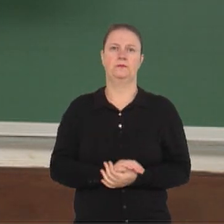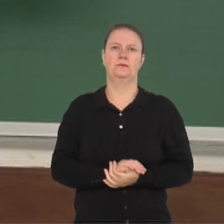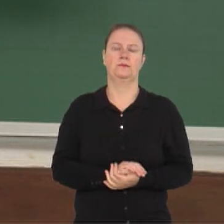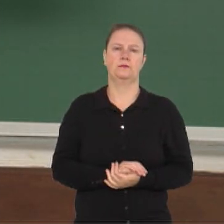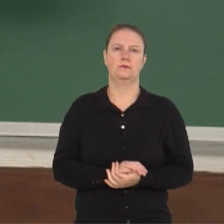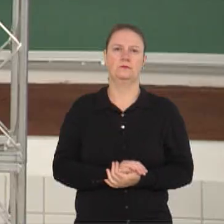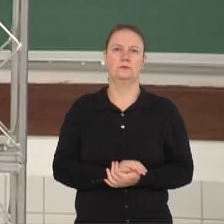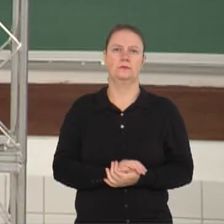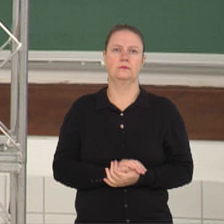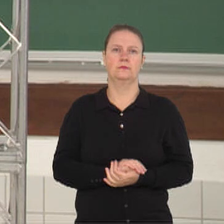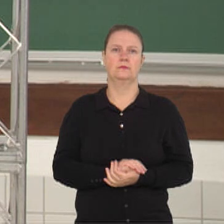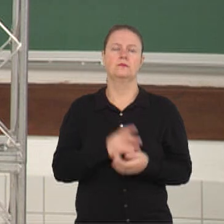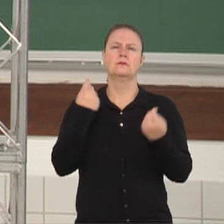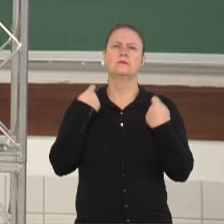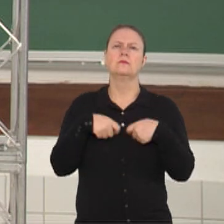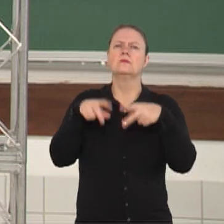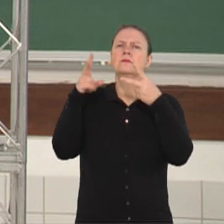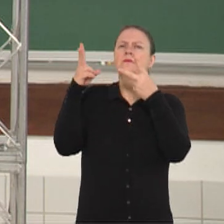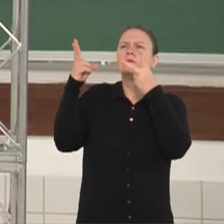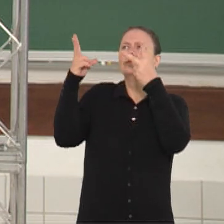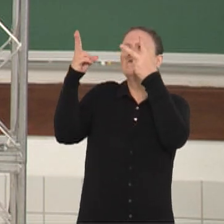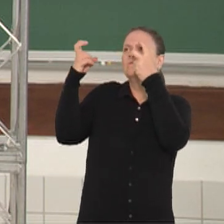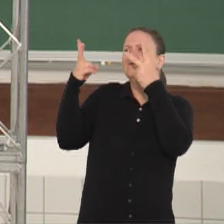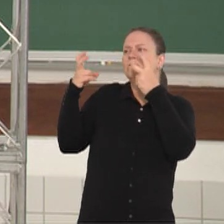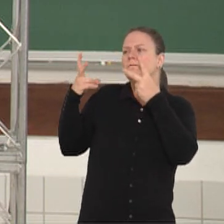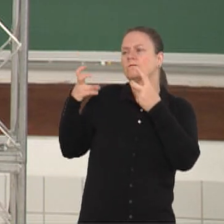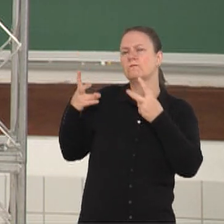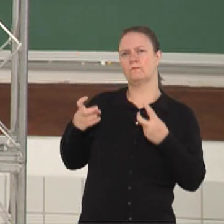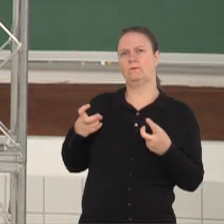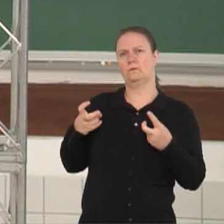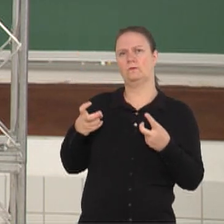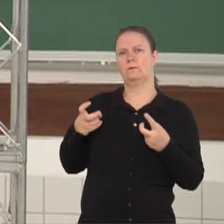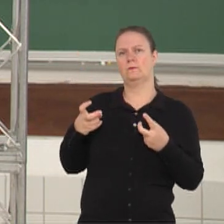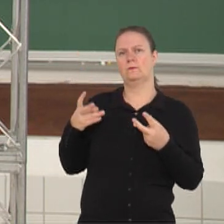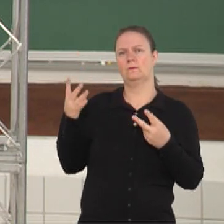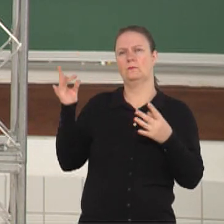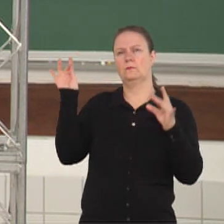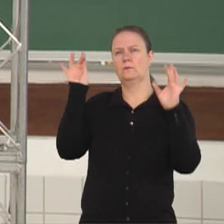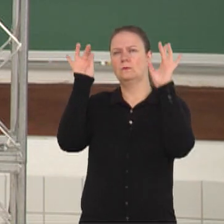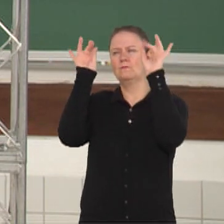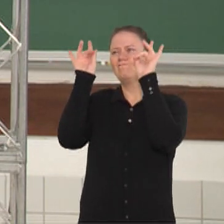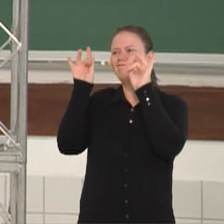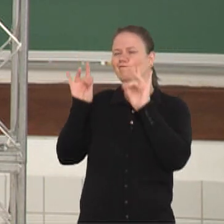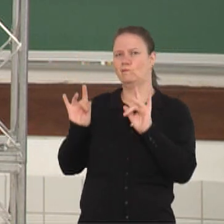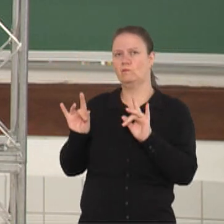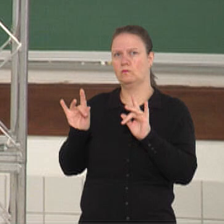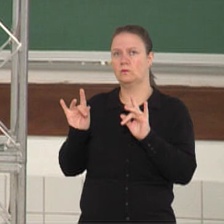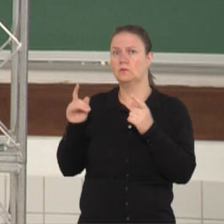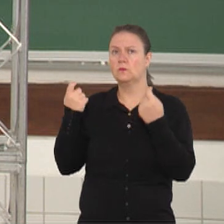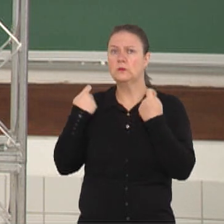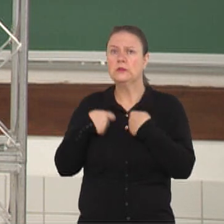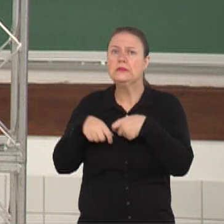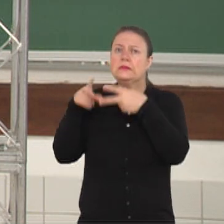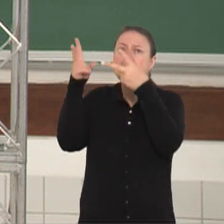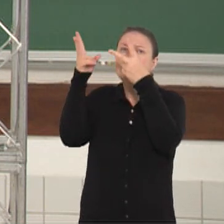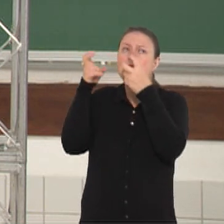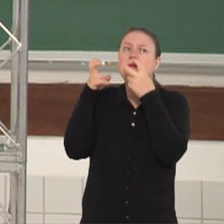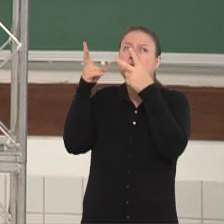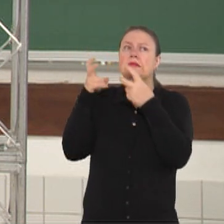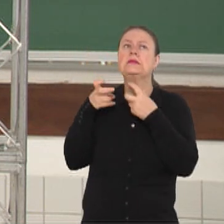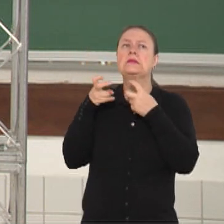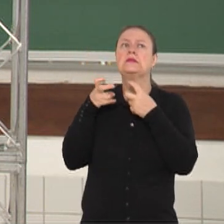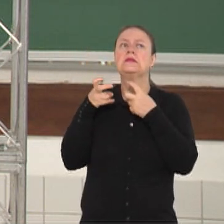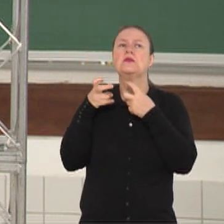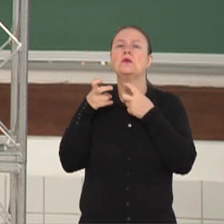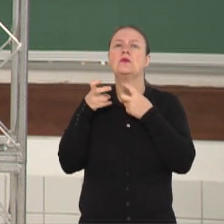Professor, tem que observar cada coeficiente desse jeito? Sim. Quando você aprende